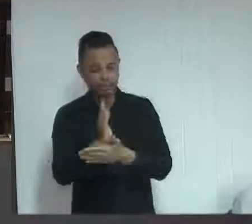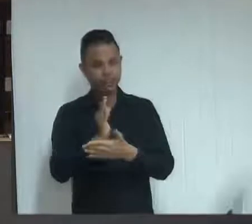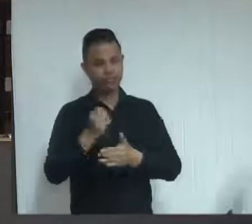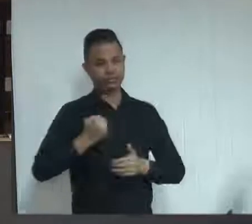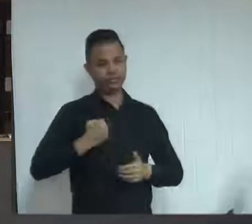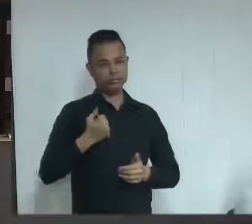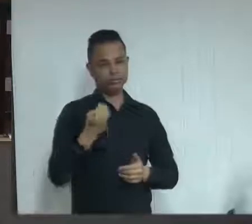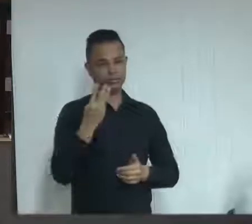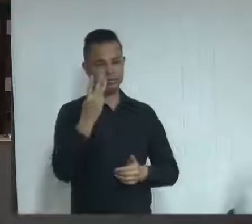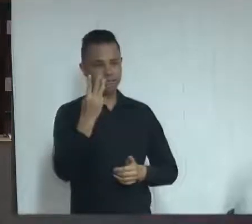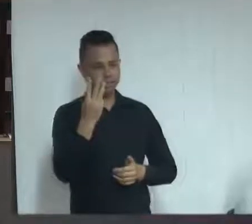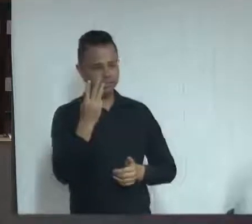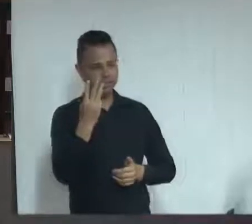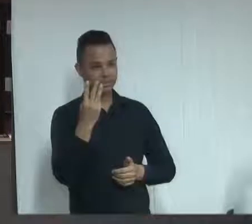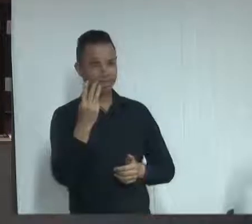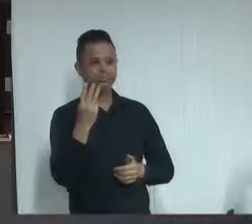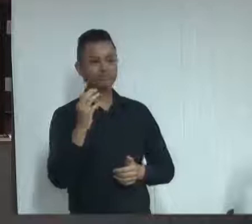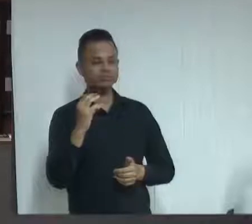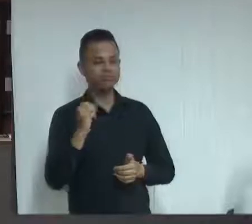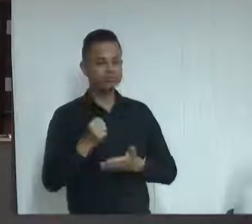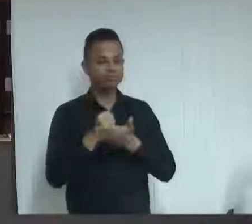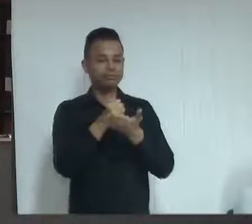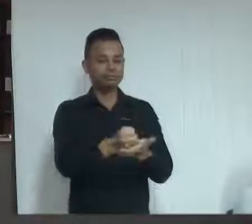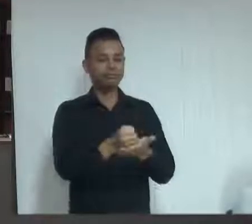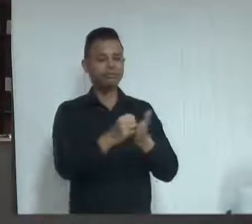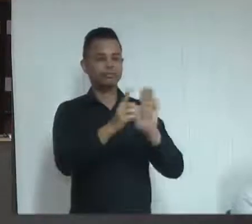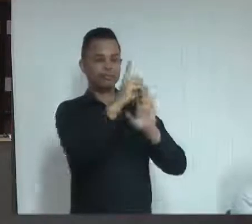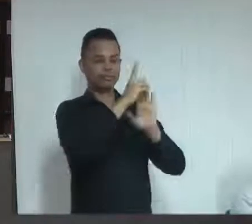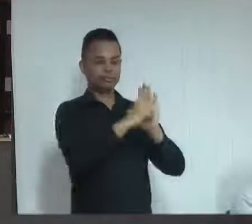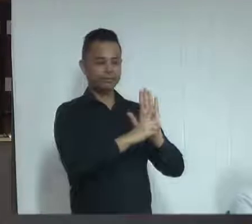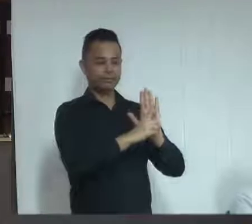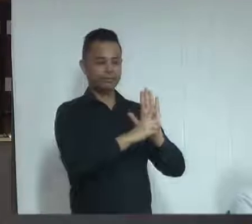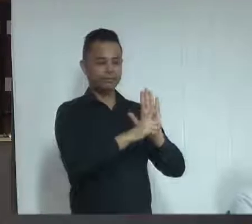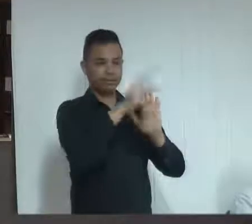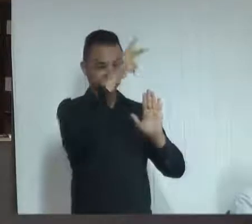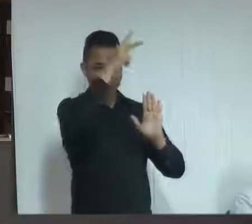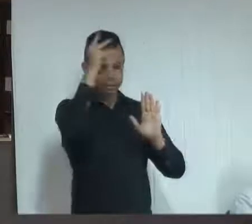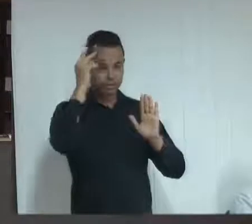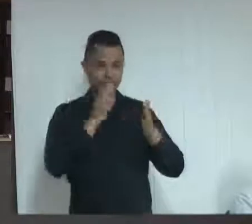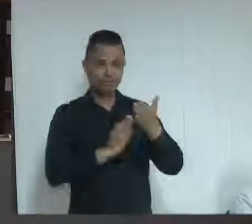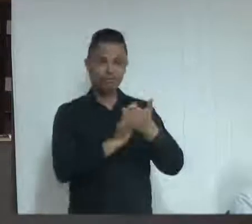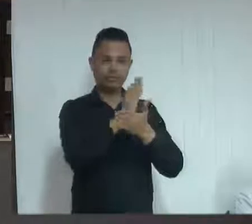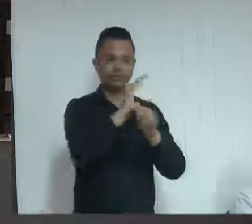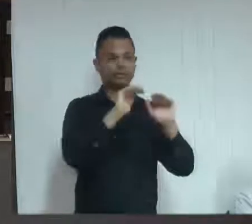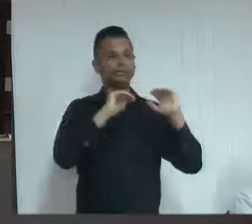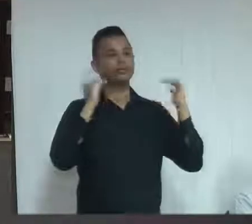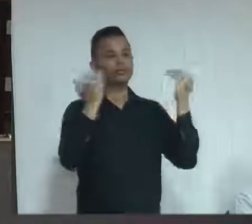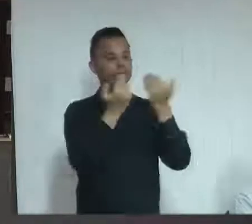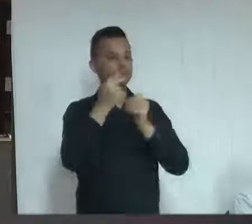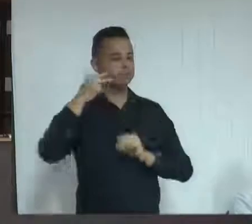13 votos favoráveis, nenhum em contrário. Declaro o decreto legislativo aprovado por esta Casa.